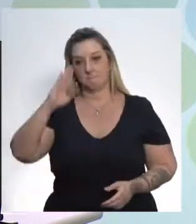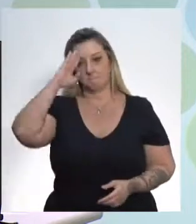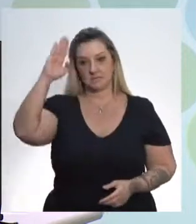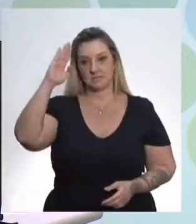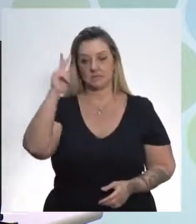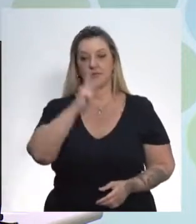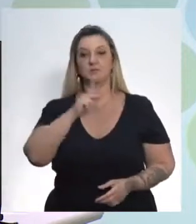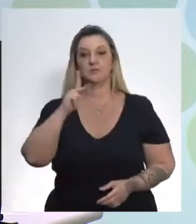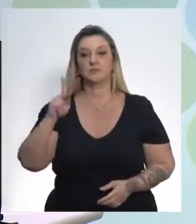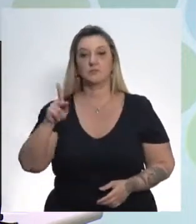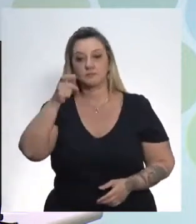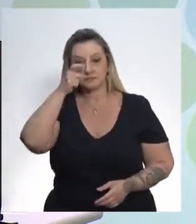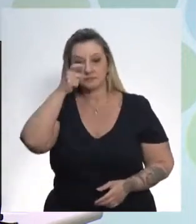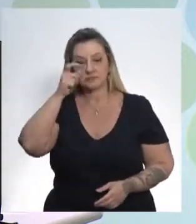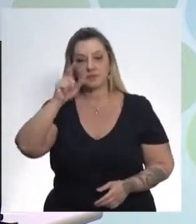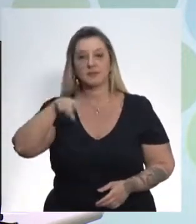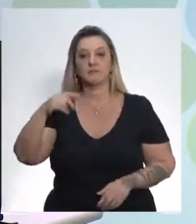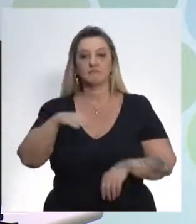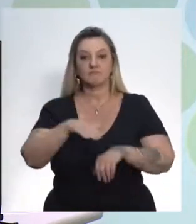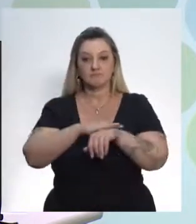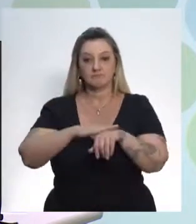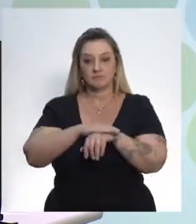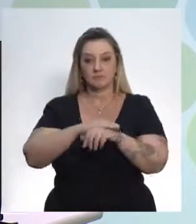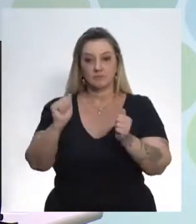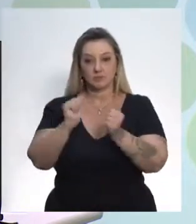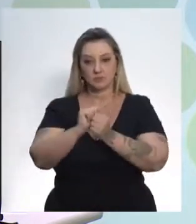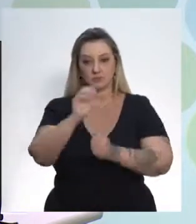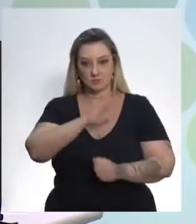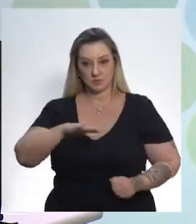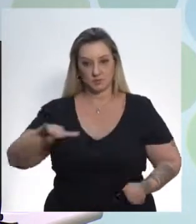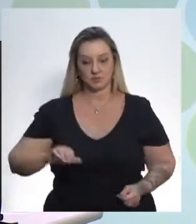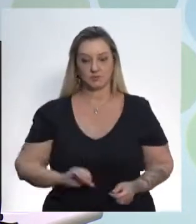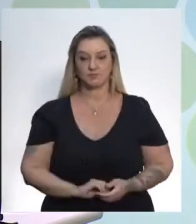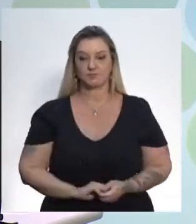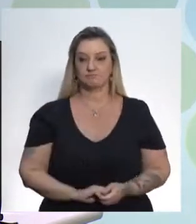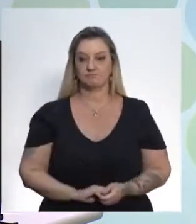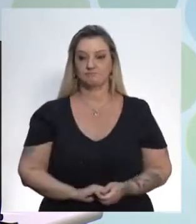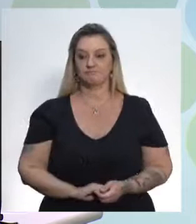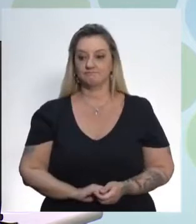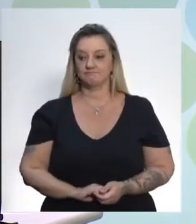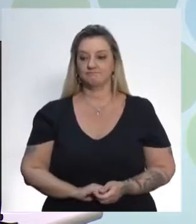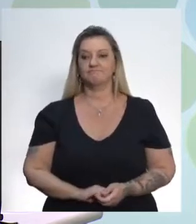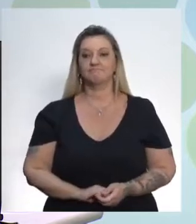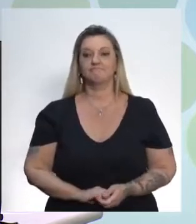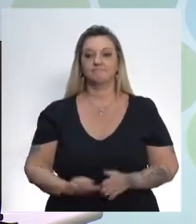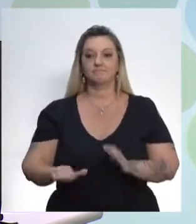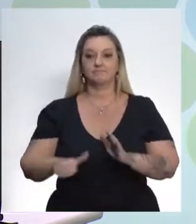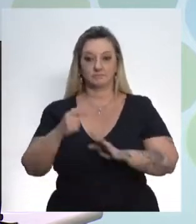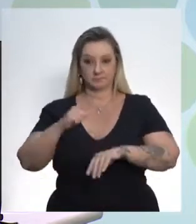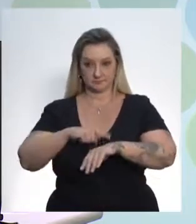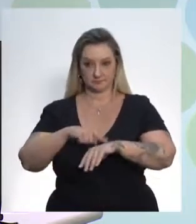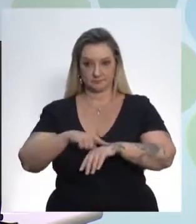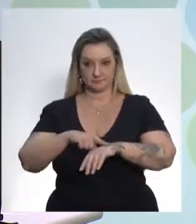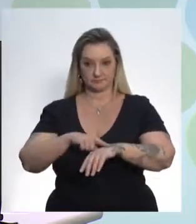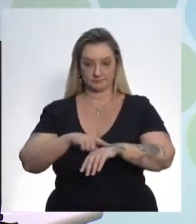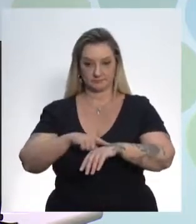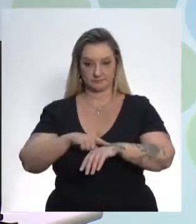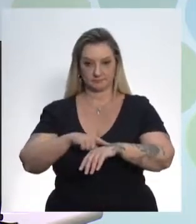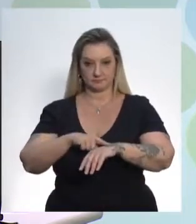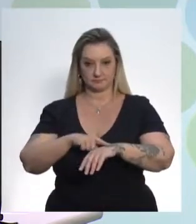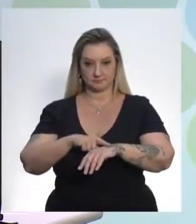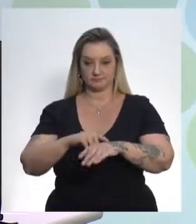que nos acompanham e que depois vão dialogar com os seus estudantes. Então, vamos lá. No primeiro momento, gostaria de deixar